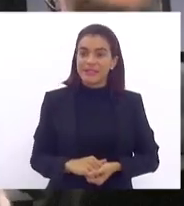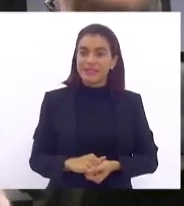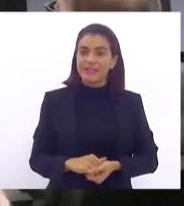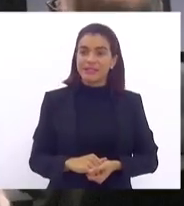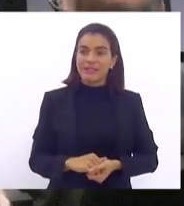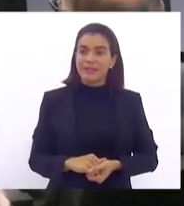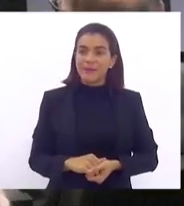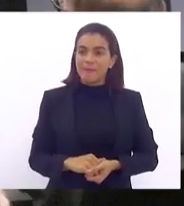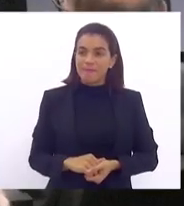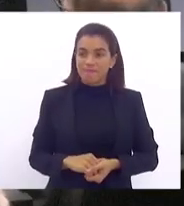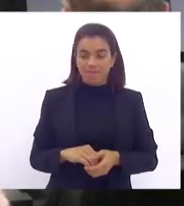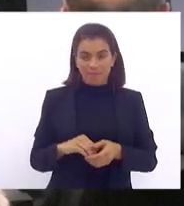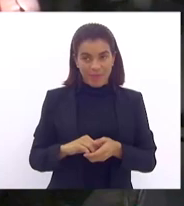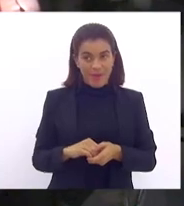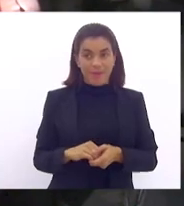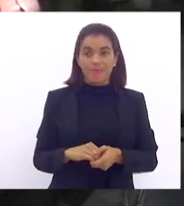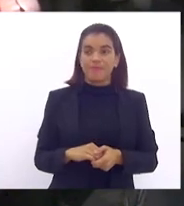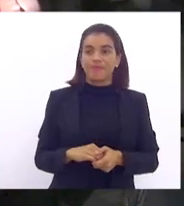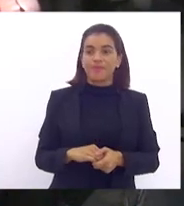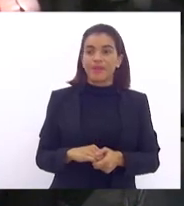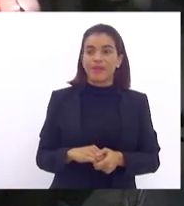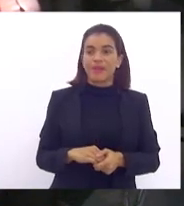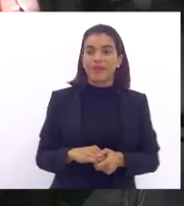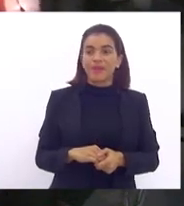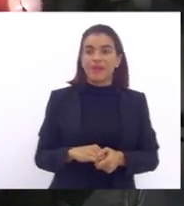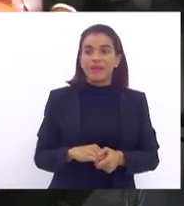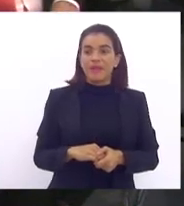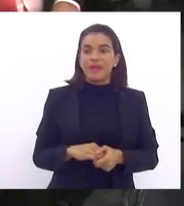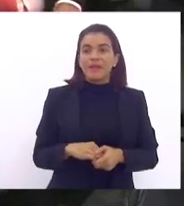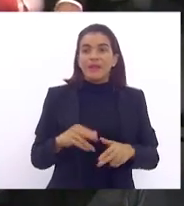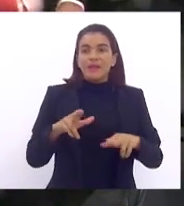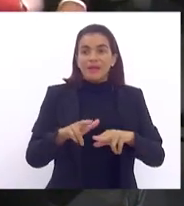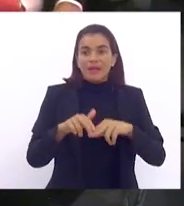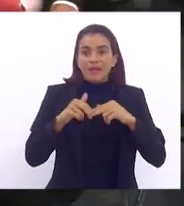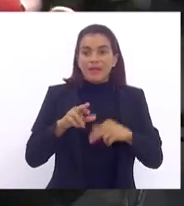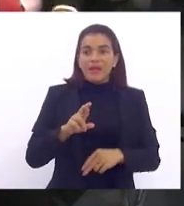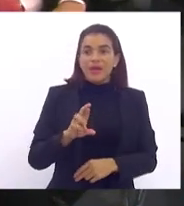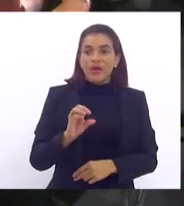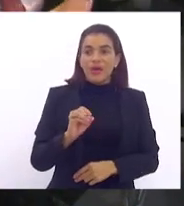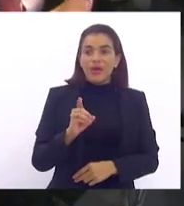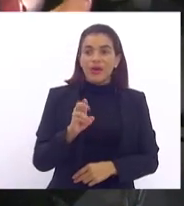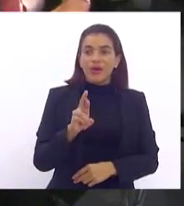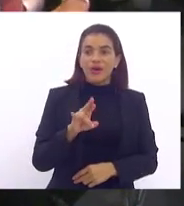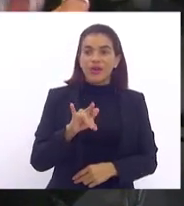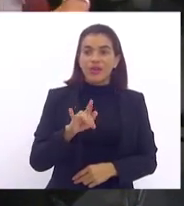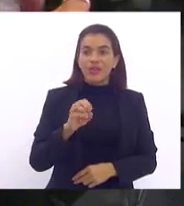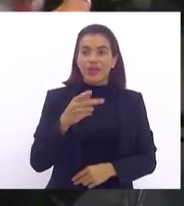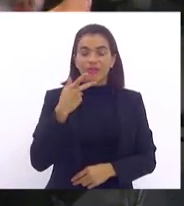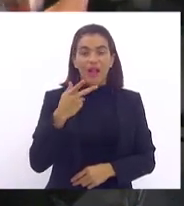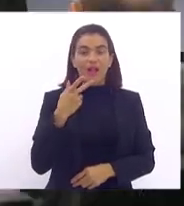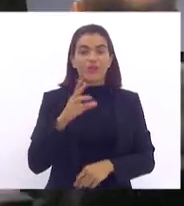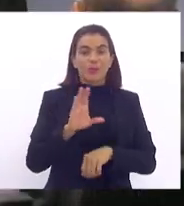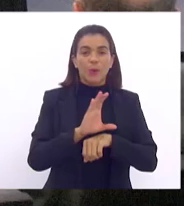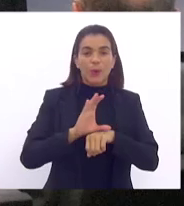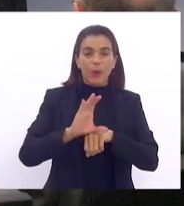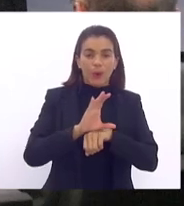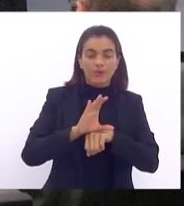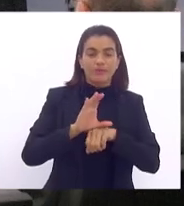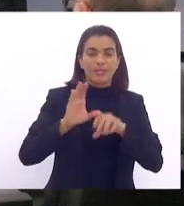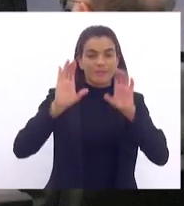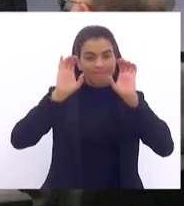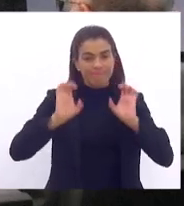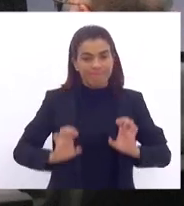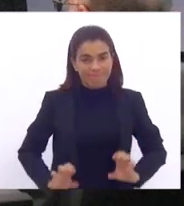tempo exatamente é por isso que o o o o o Rodrigo sempre complementa sobre o conselho de ética que é a